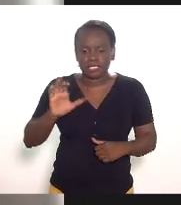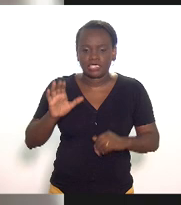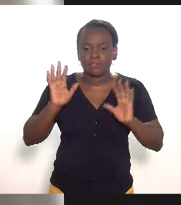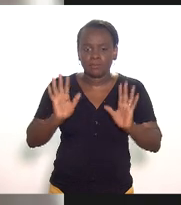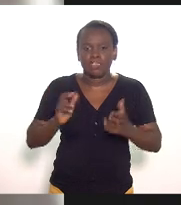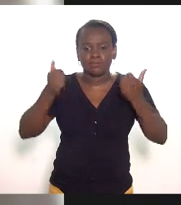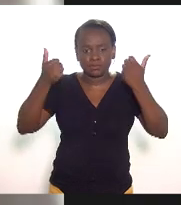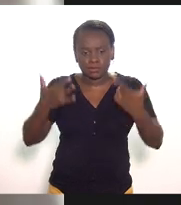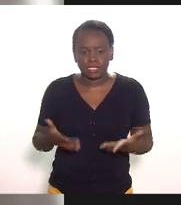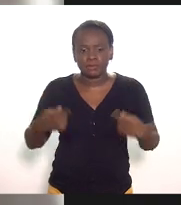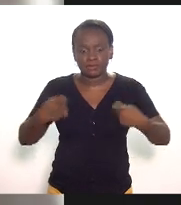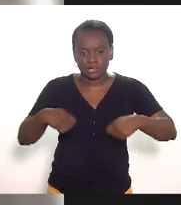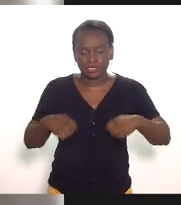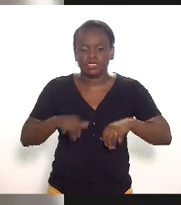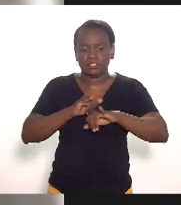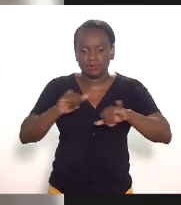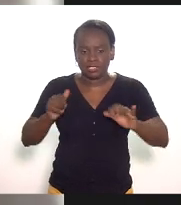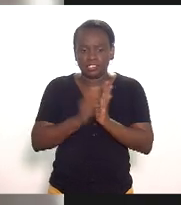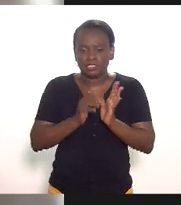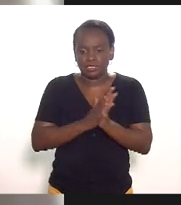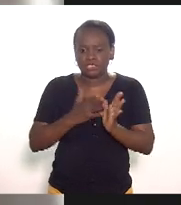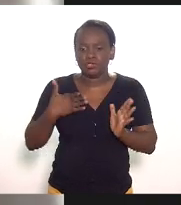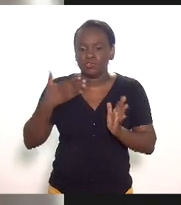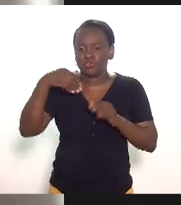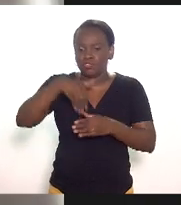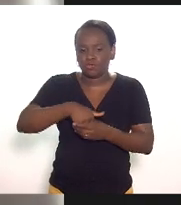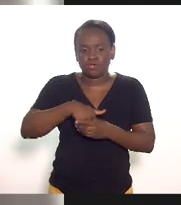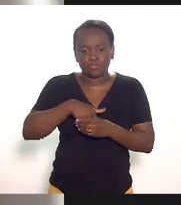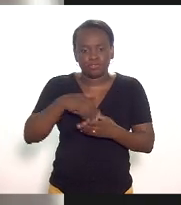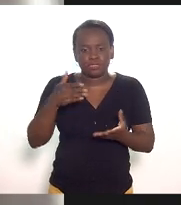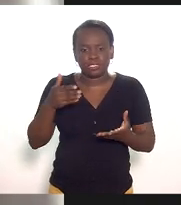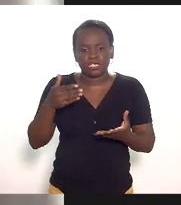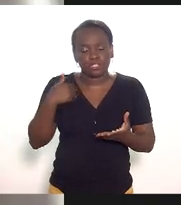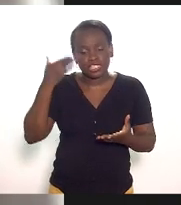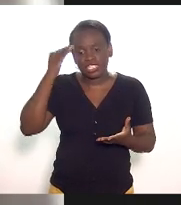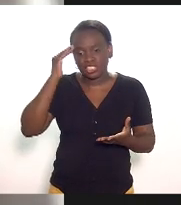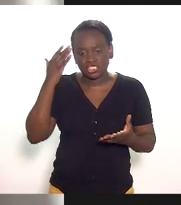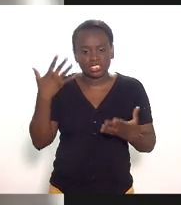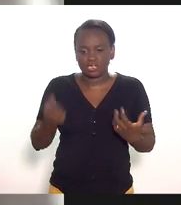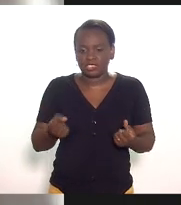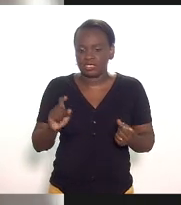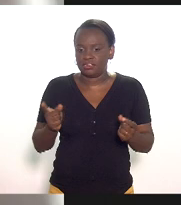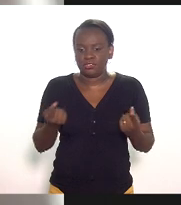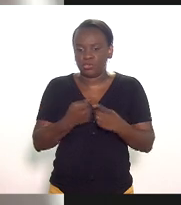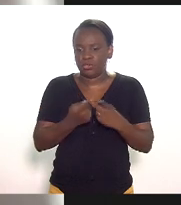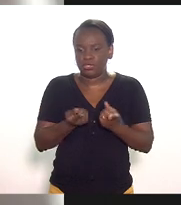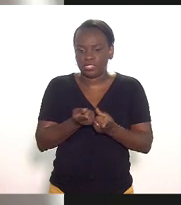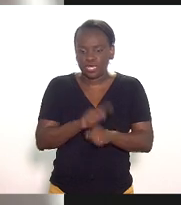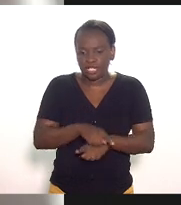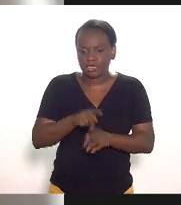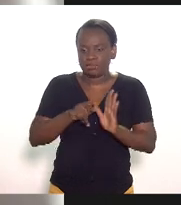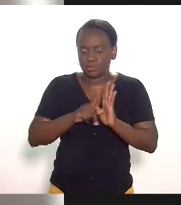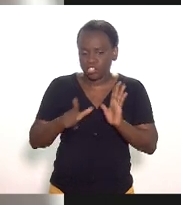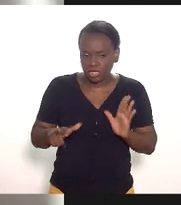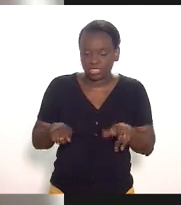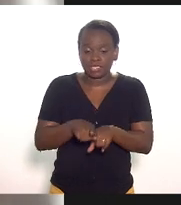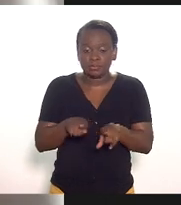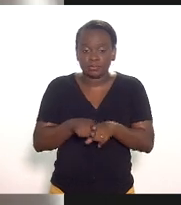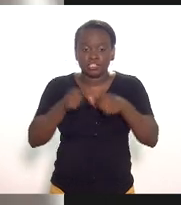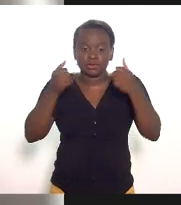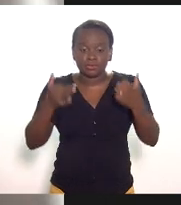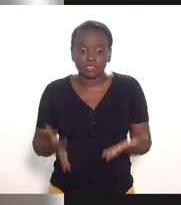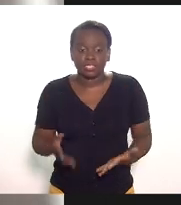deixar de registrar aqui o meu voto, minha interpretação contrária a esse projeto e destacar